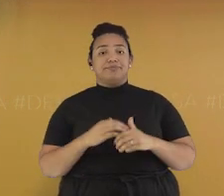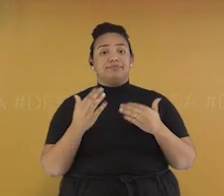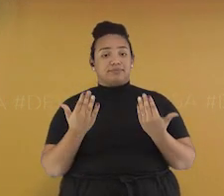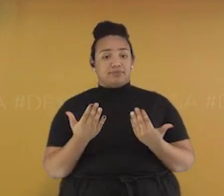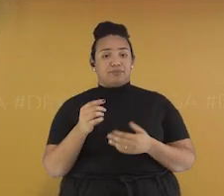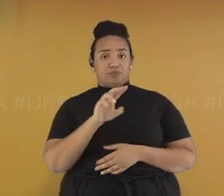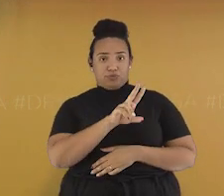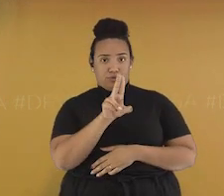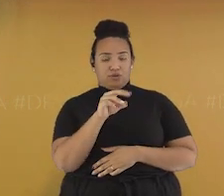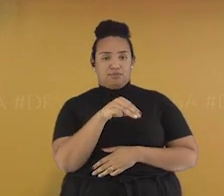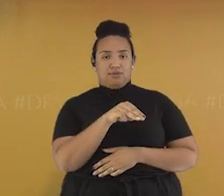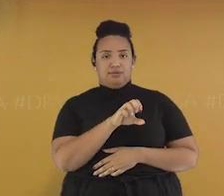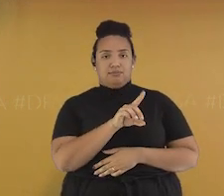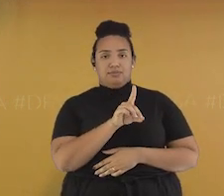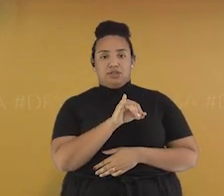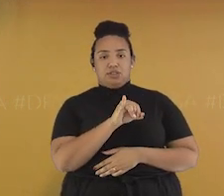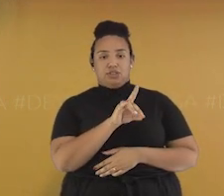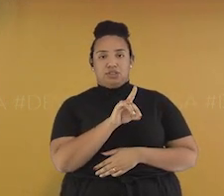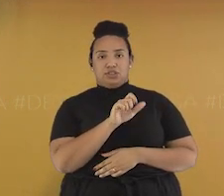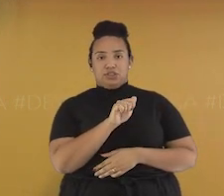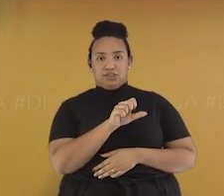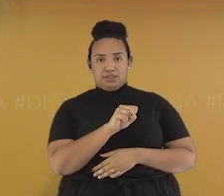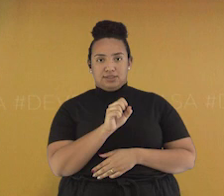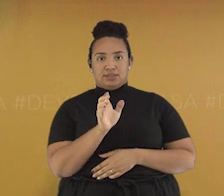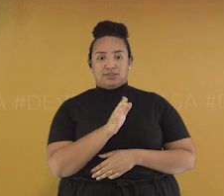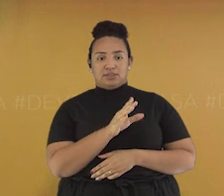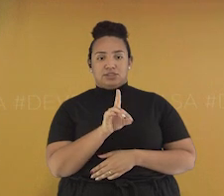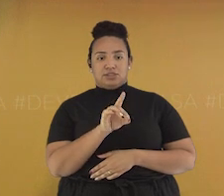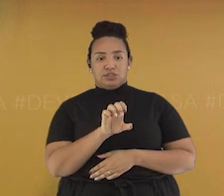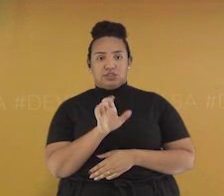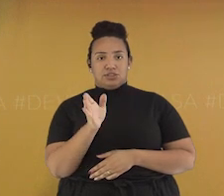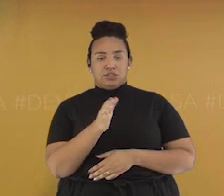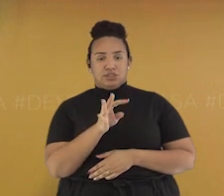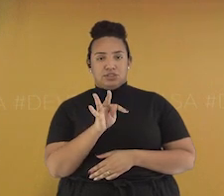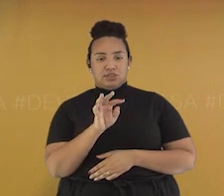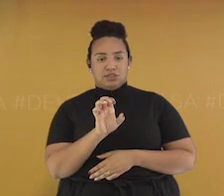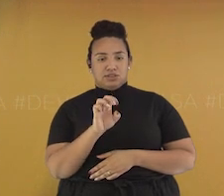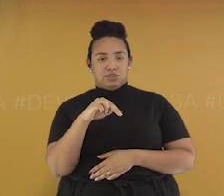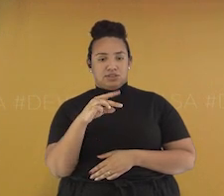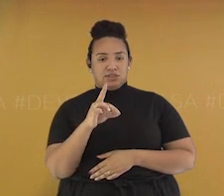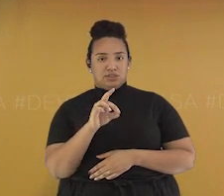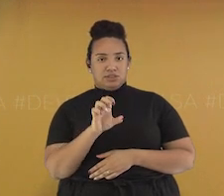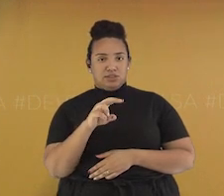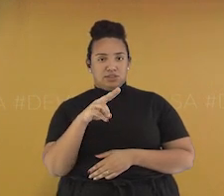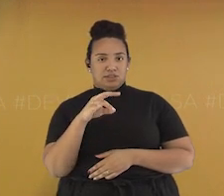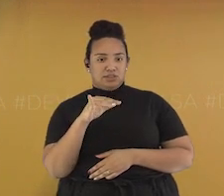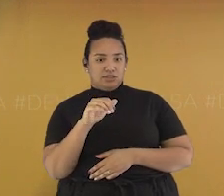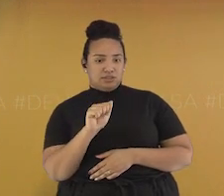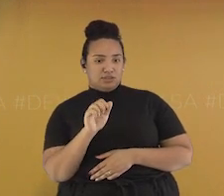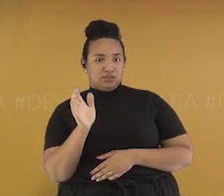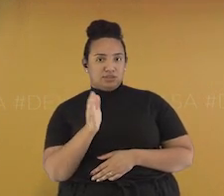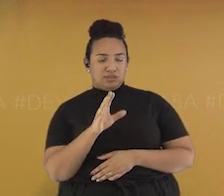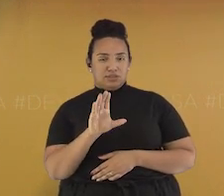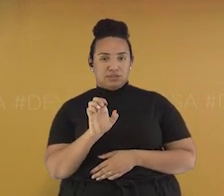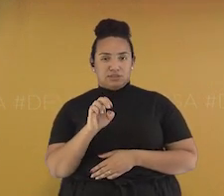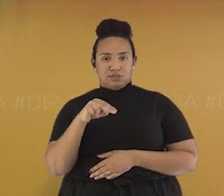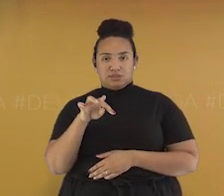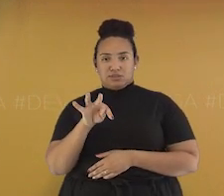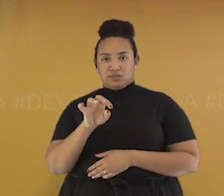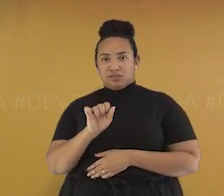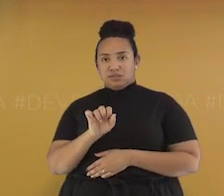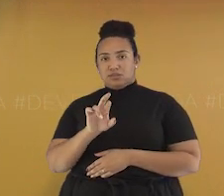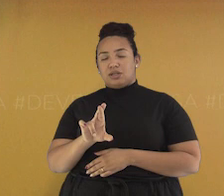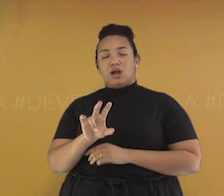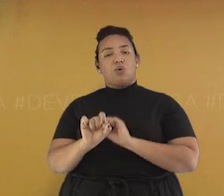de tendência central são medidas que servem para representar um conjunto de dados como um todo. Elas